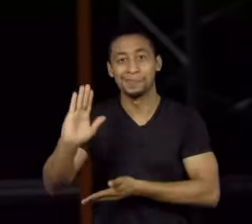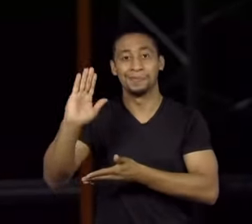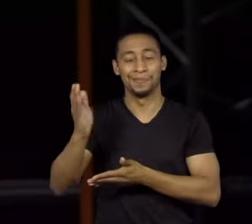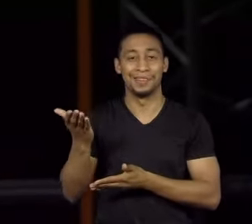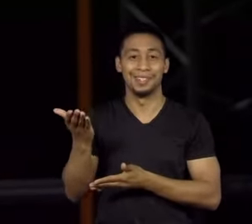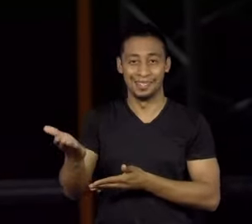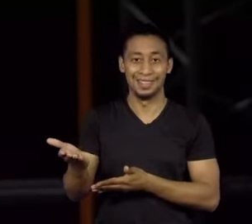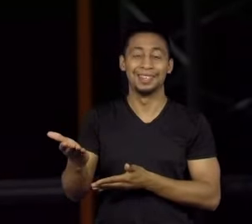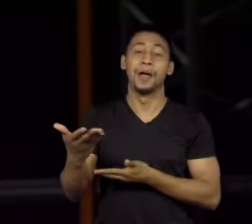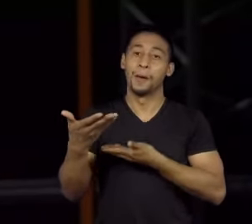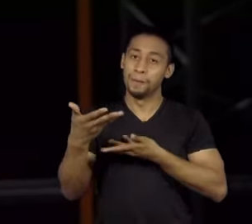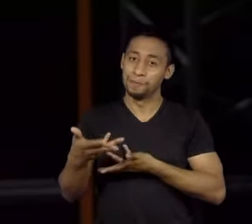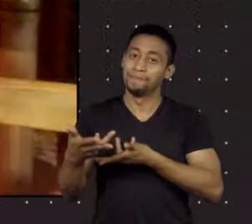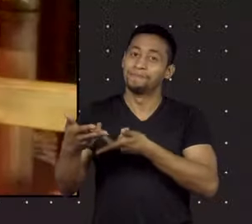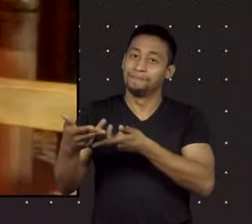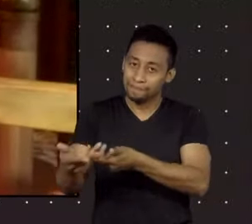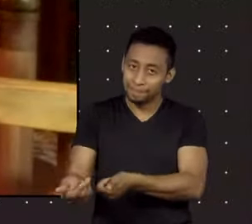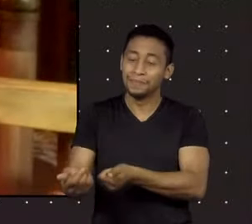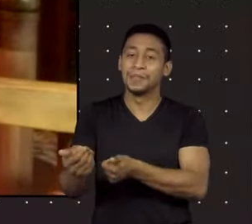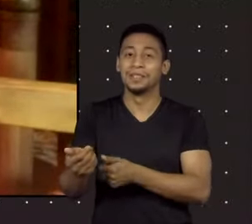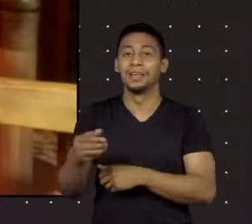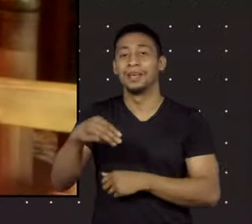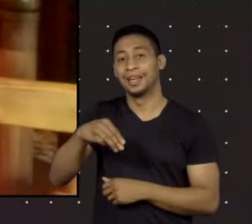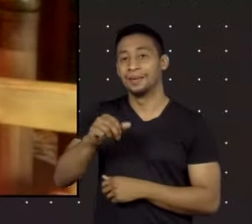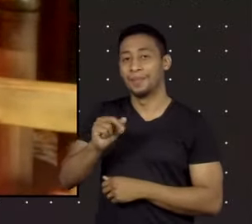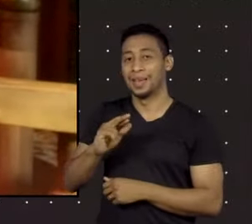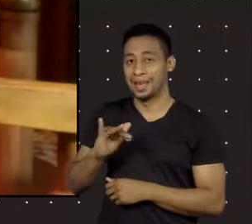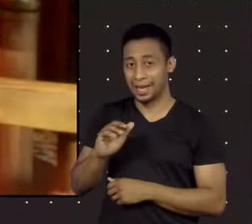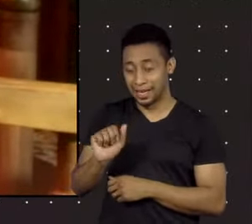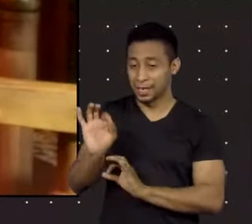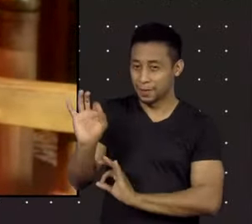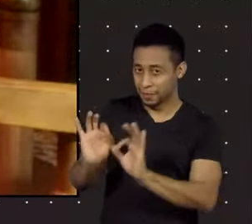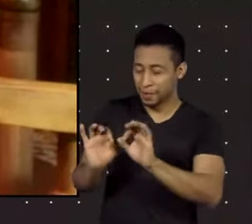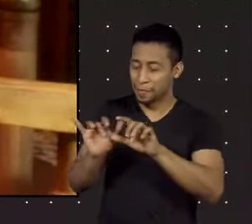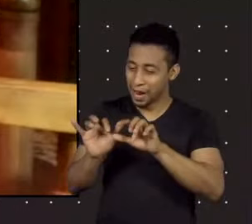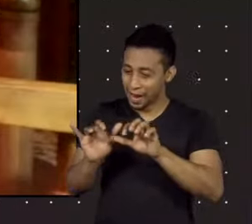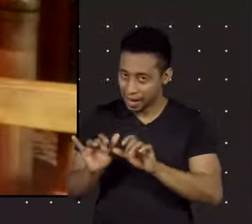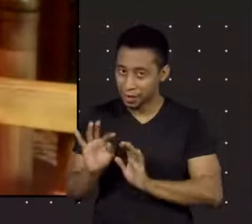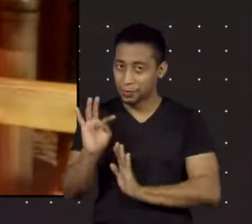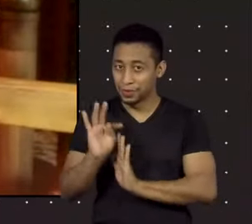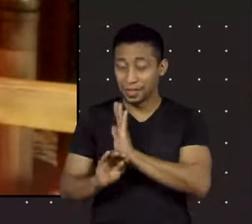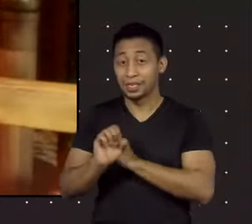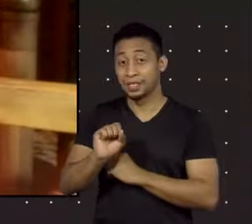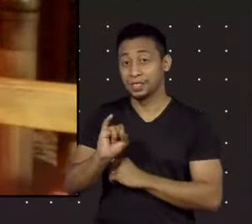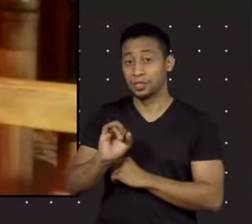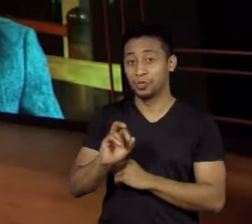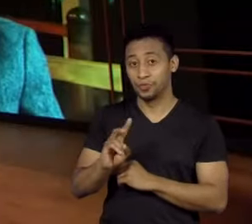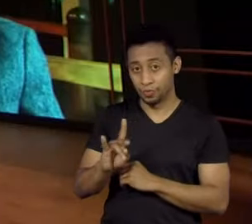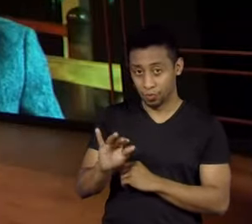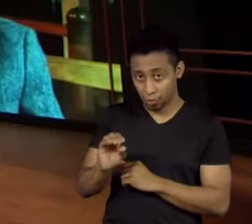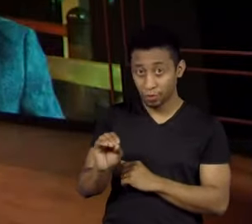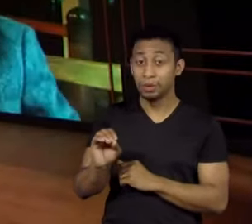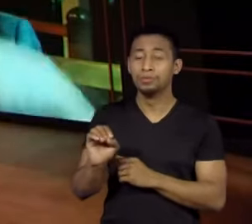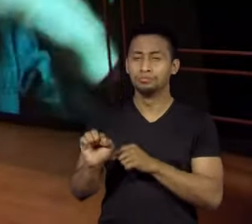e pediram a Maria Adelaide Adenauer para fazer o texto, né? O Silvio de Abreu, que era um excelente